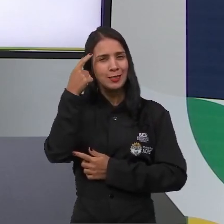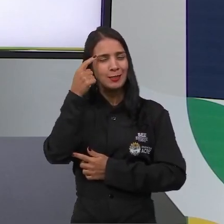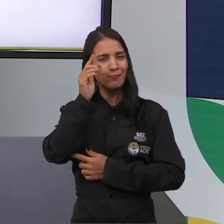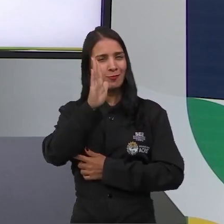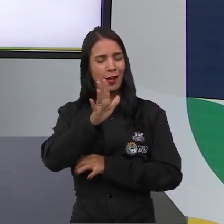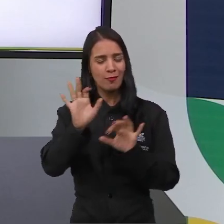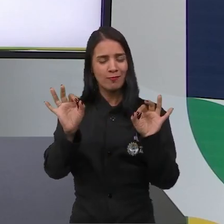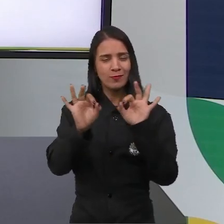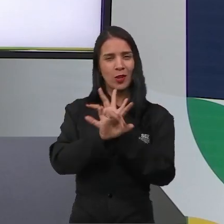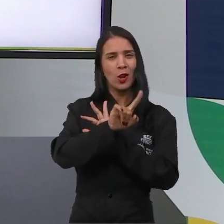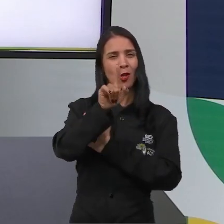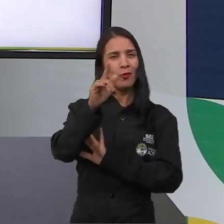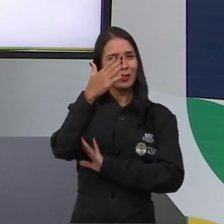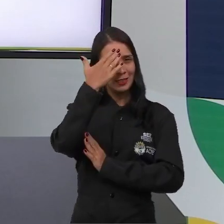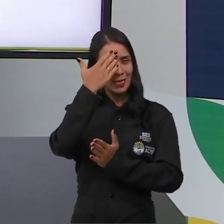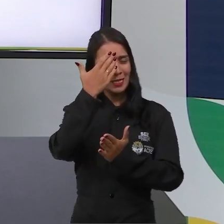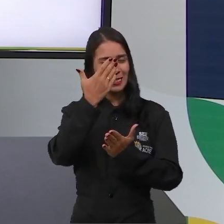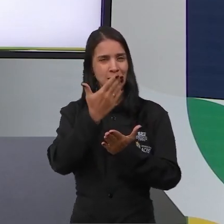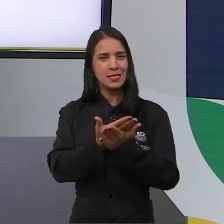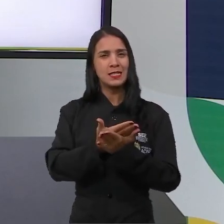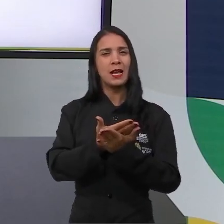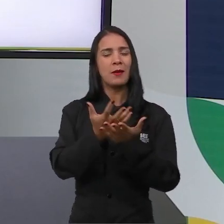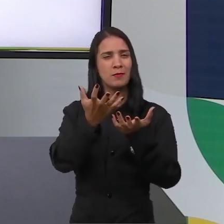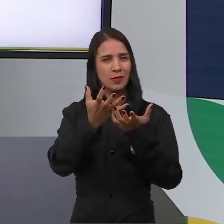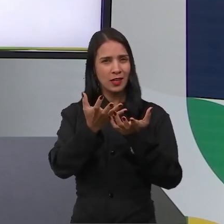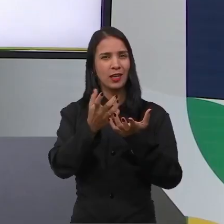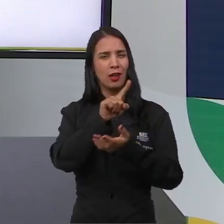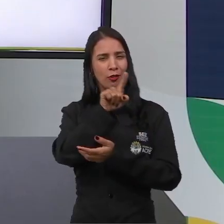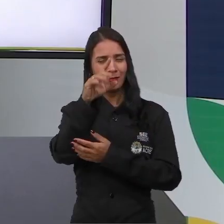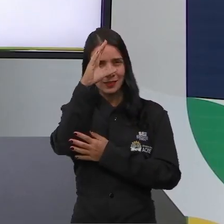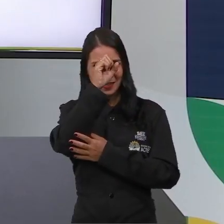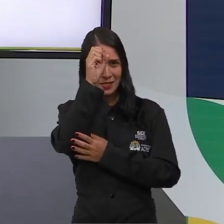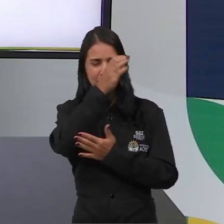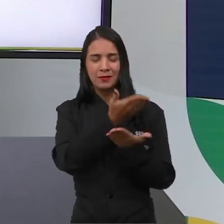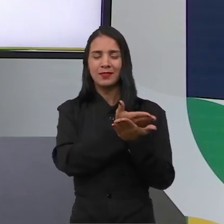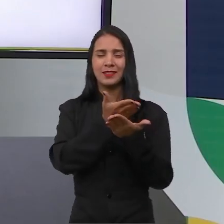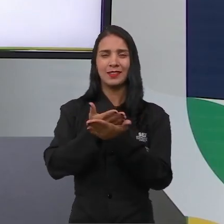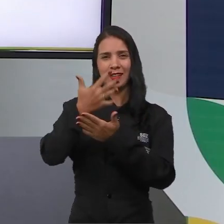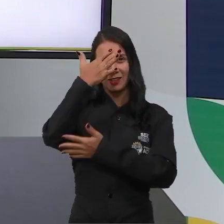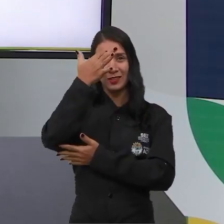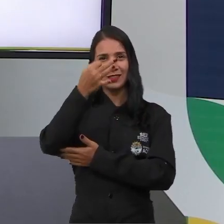que querem, com certeza aprenderam muito no decorrer dessa aula.